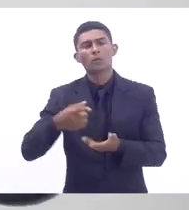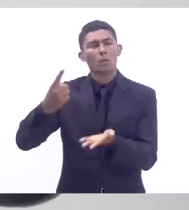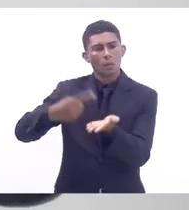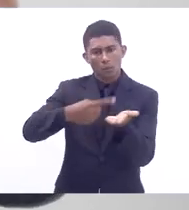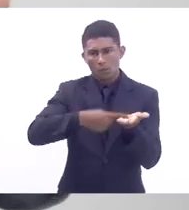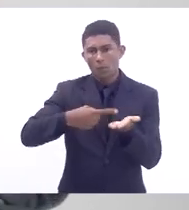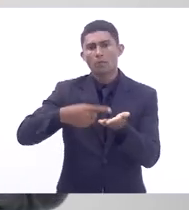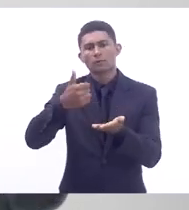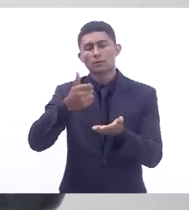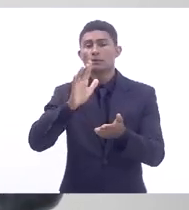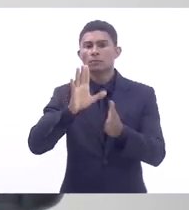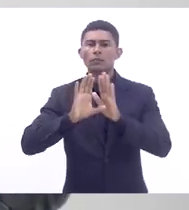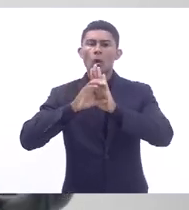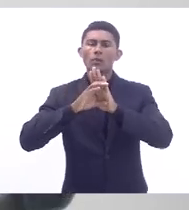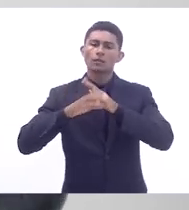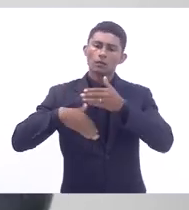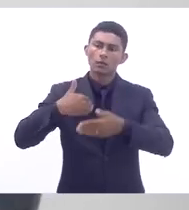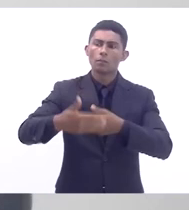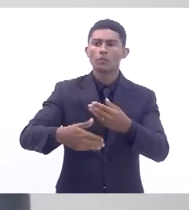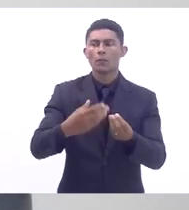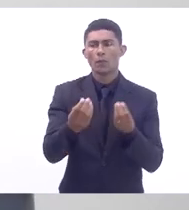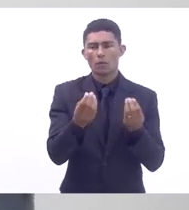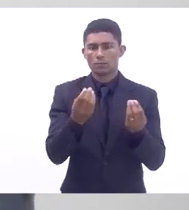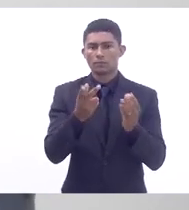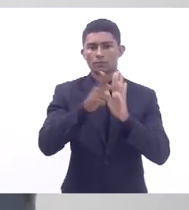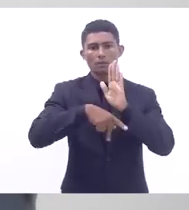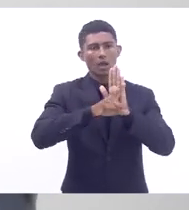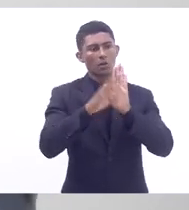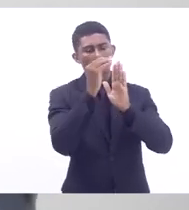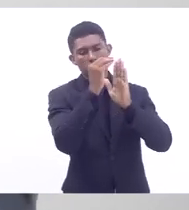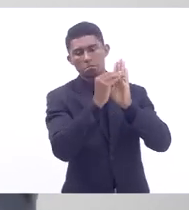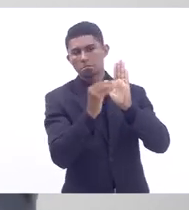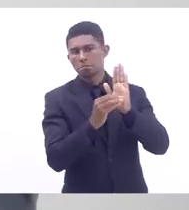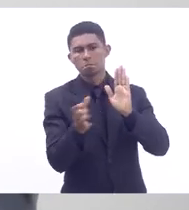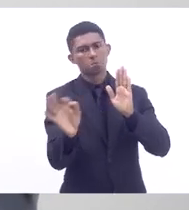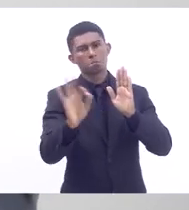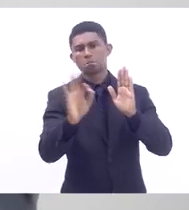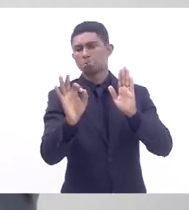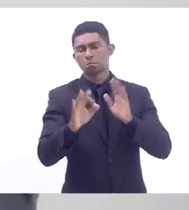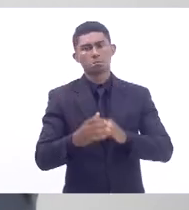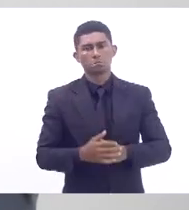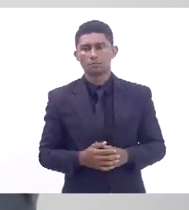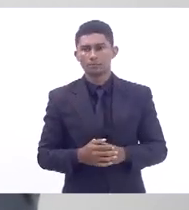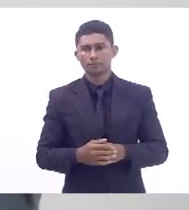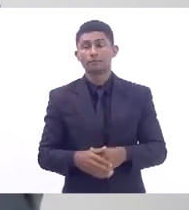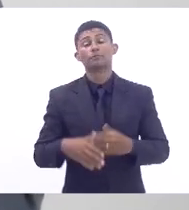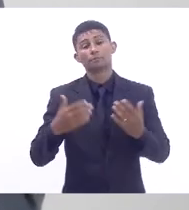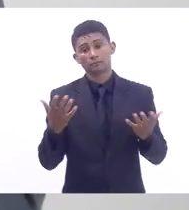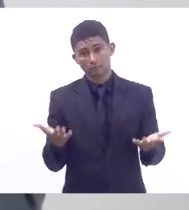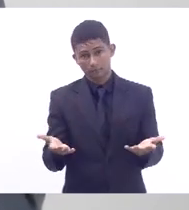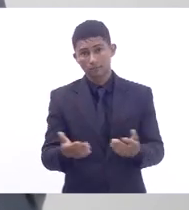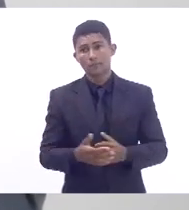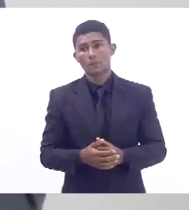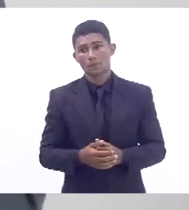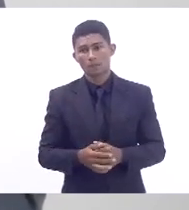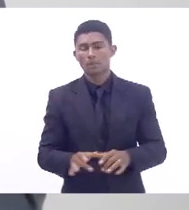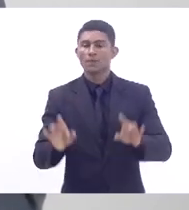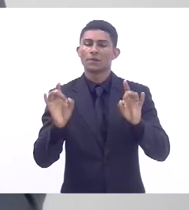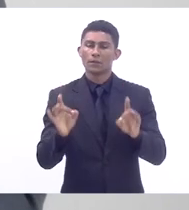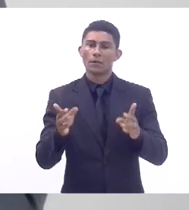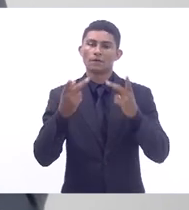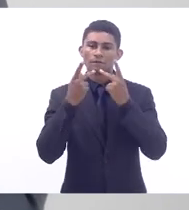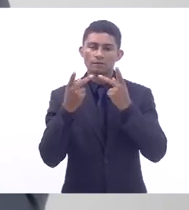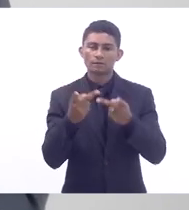conceito mas como é que esse conceito só se desdobrar na prática o projeto não tinha capacidade de responder então só também fazer se